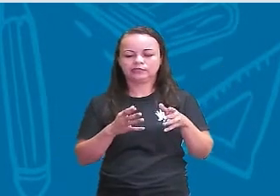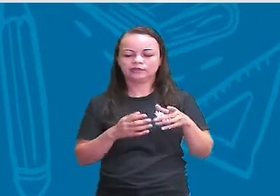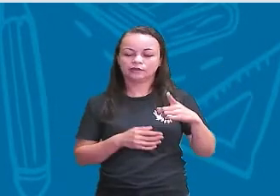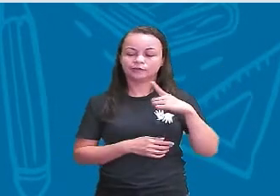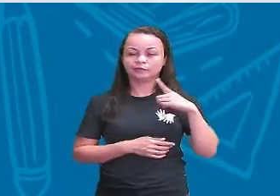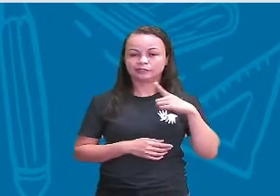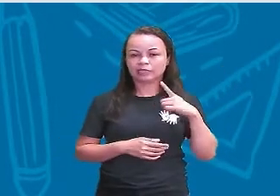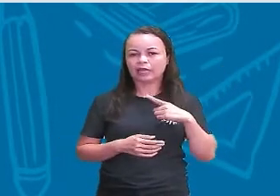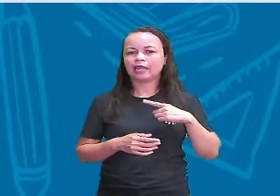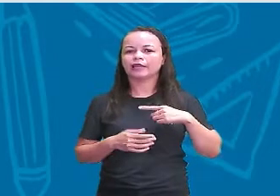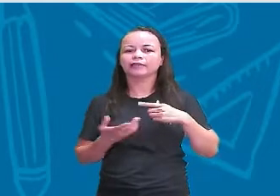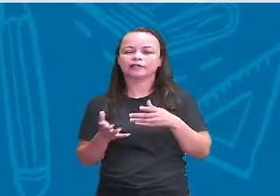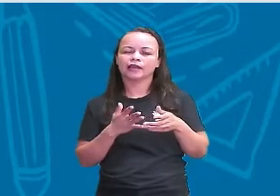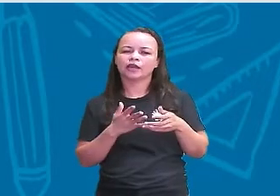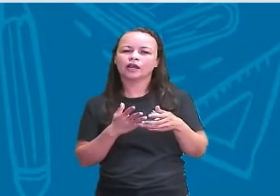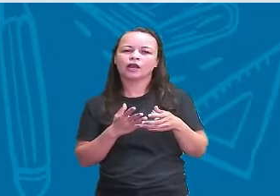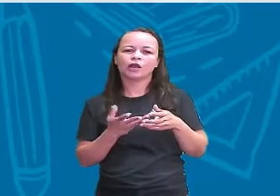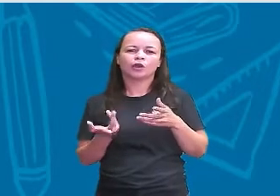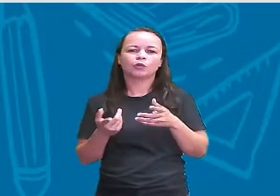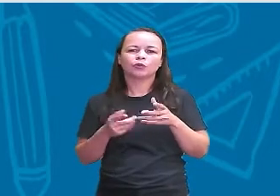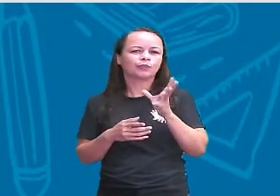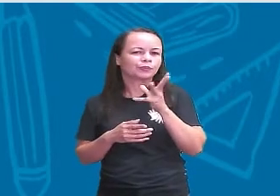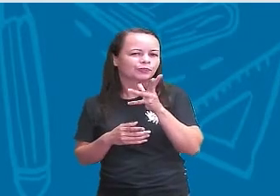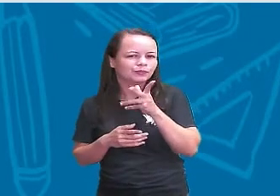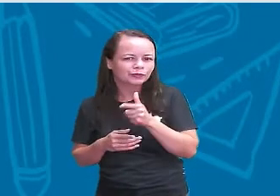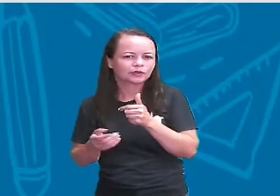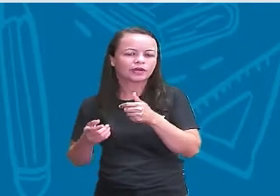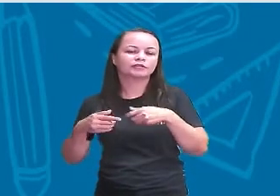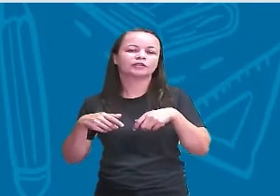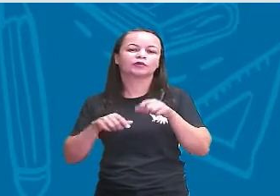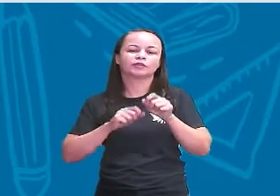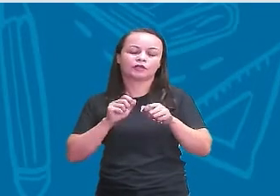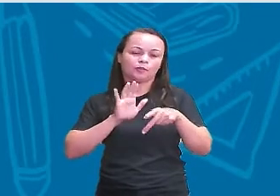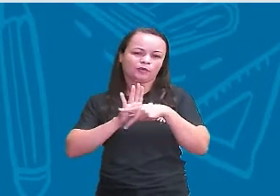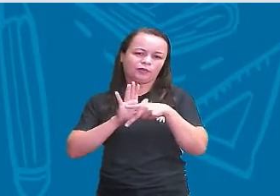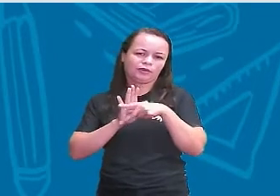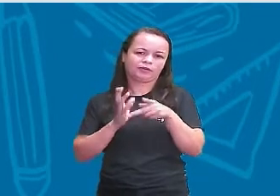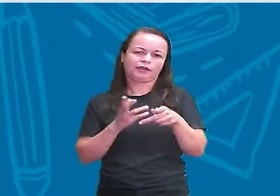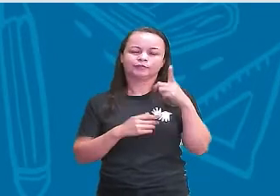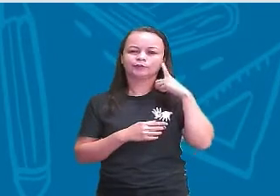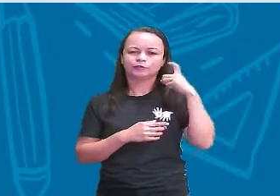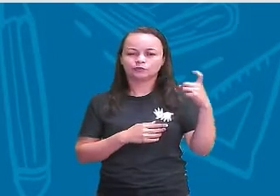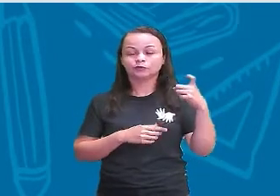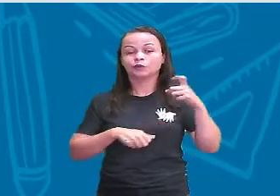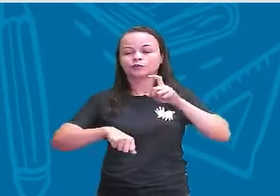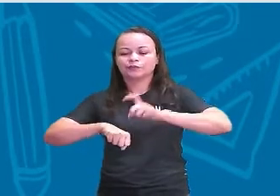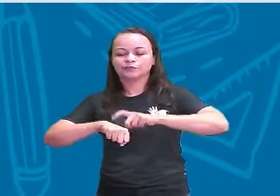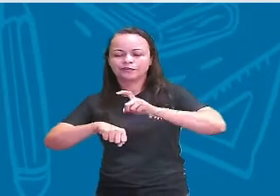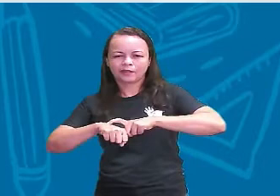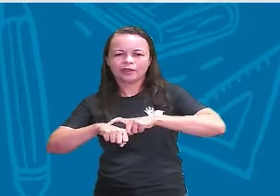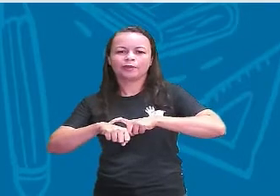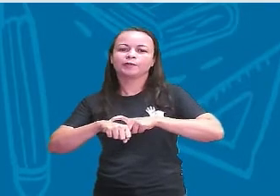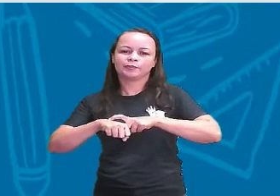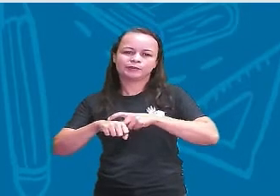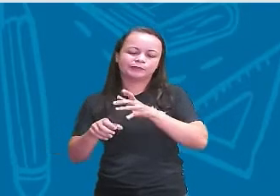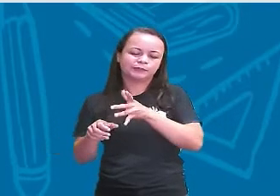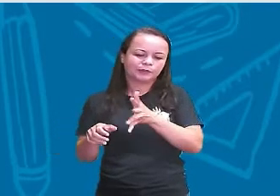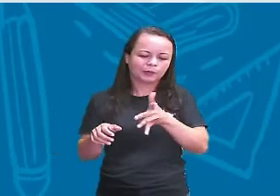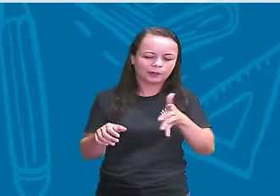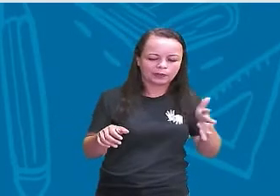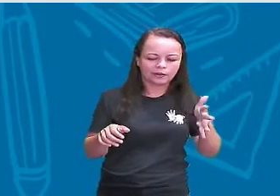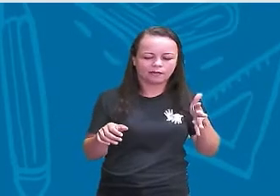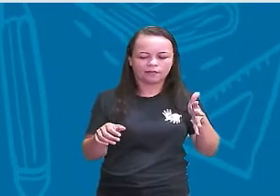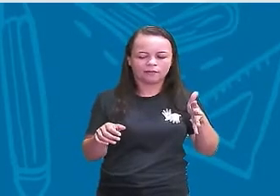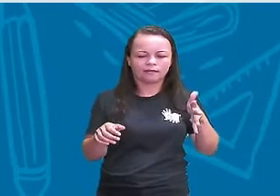tem a duração, é uma outra propriedade que o som apresenta, certo? Que é o tempo que ele vai durar, que